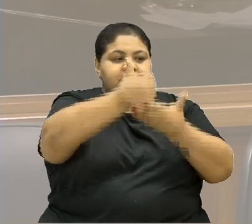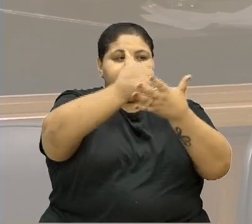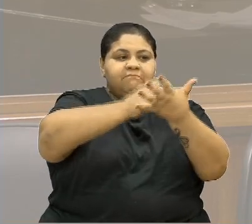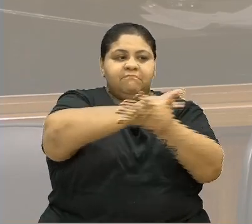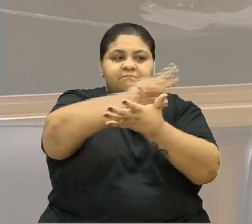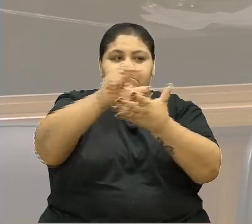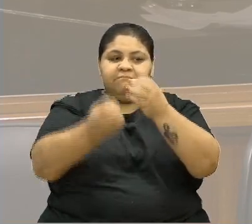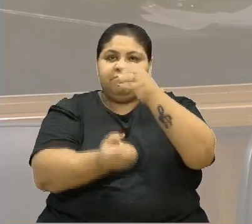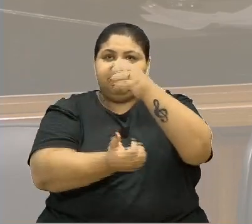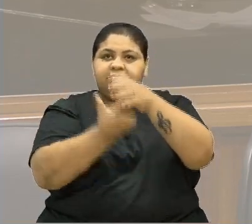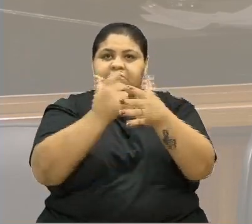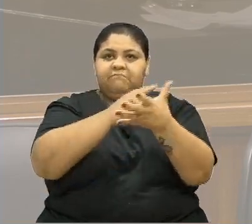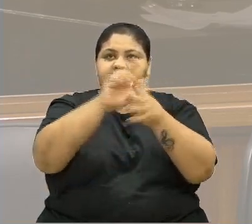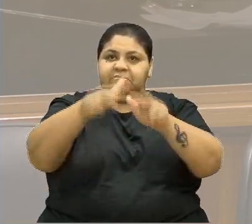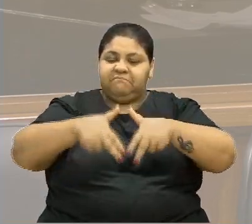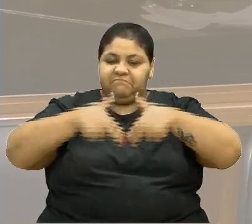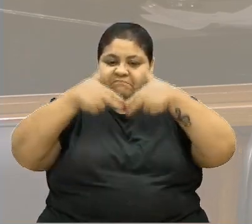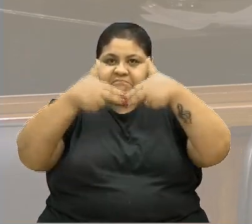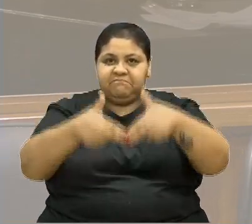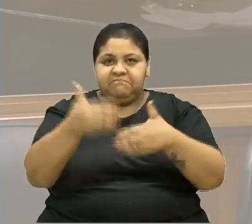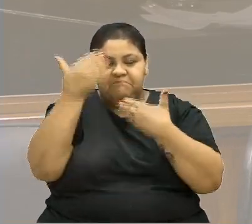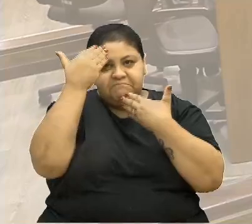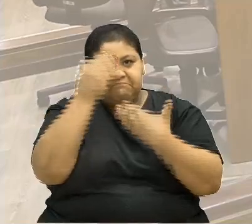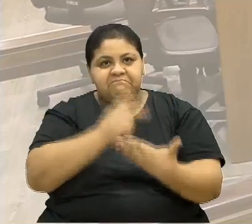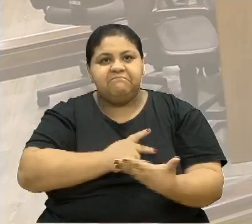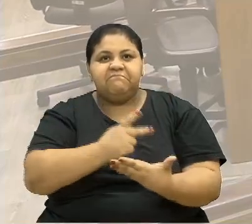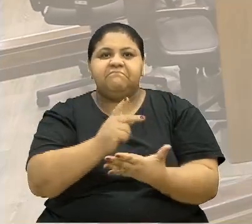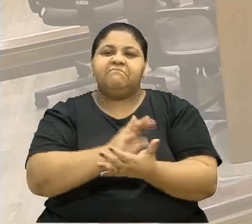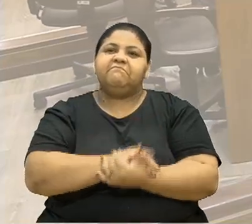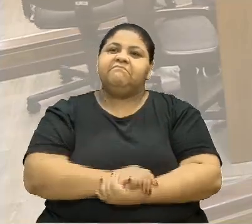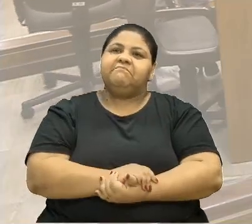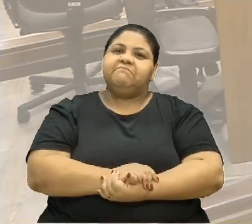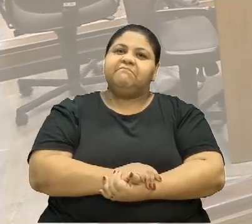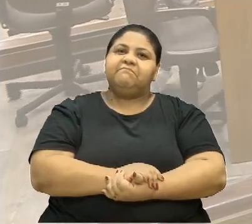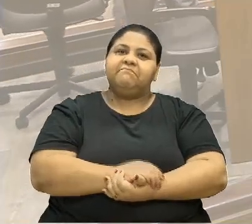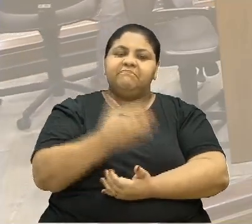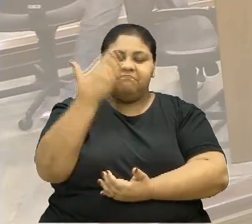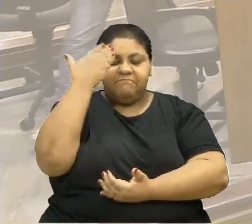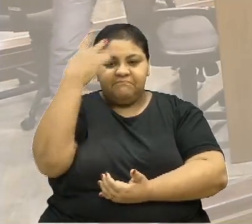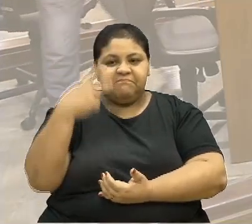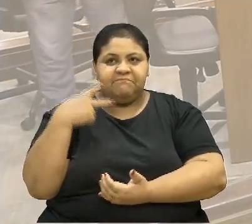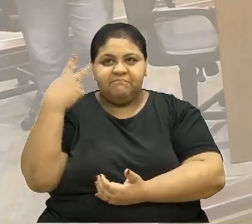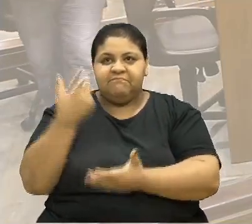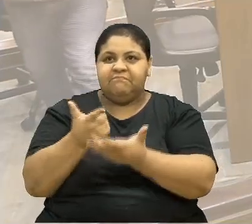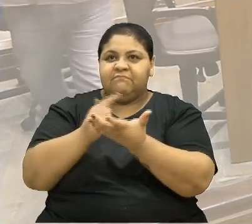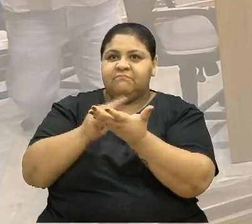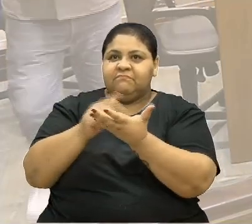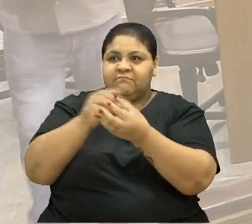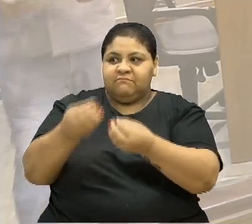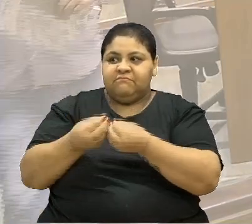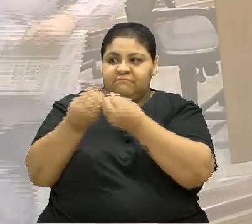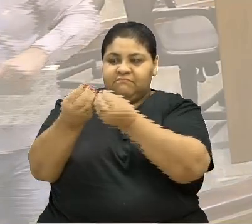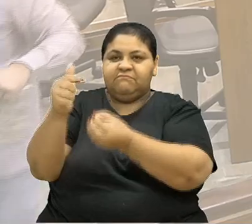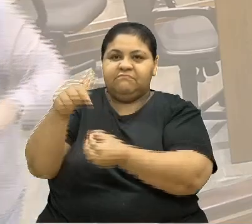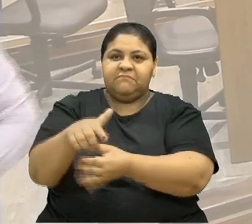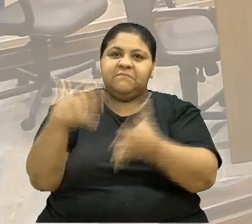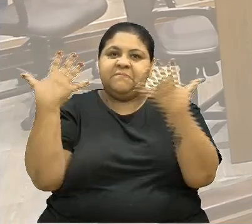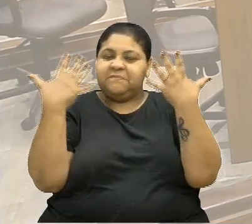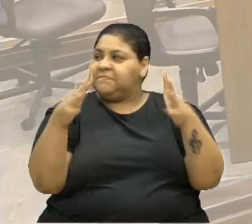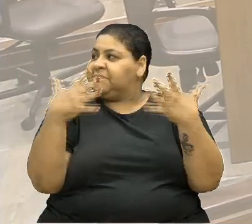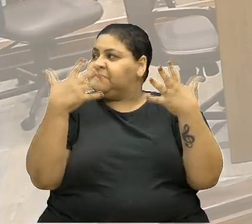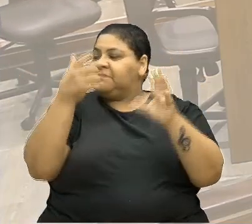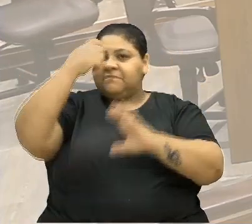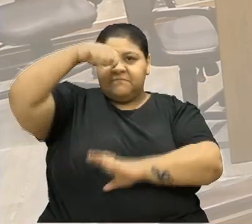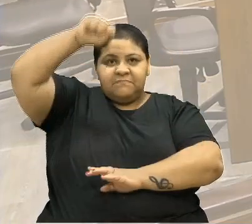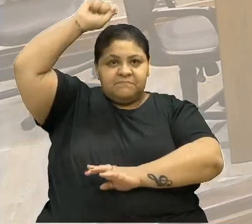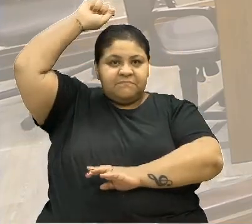das diversas etnias. Muito bom. Obrigado, presidente. Obrigada, vereador, pela obra, inclusive, que vai ser entregue aqui. Parabéns, né, ao UX e